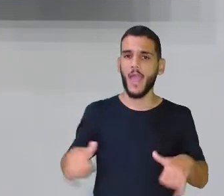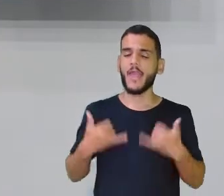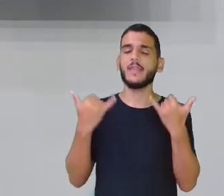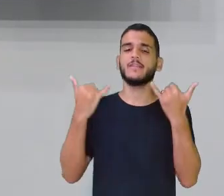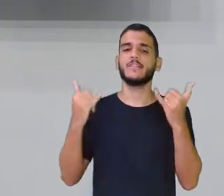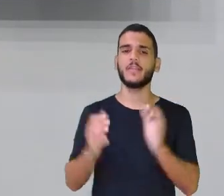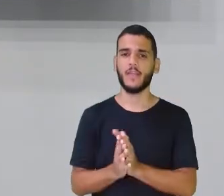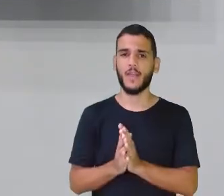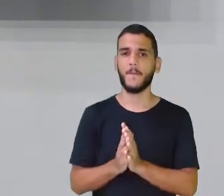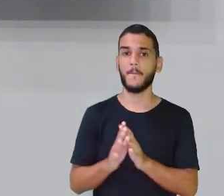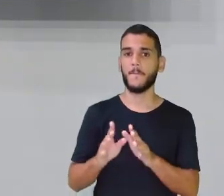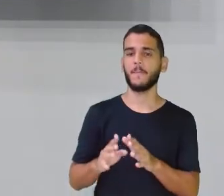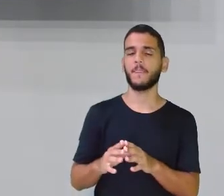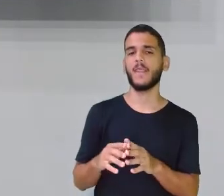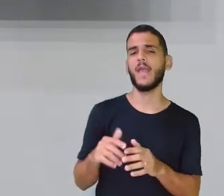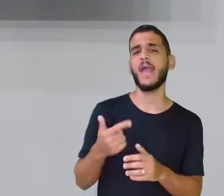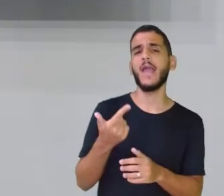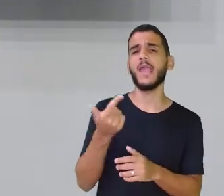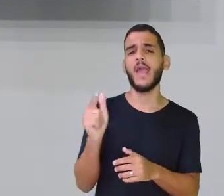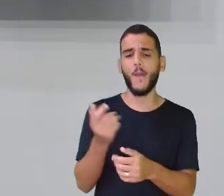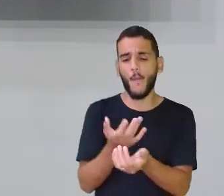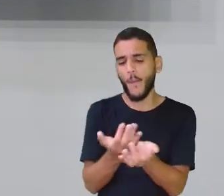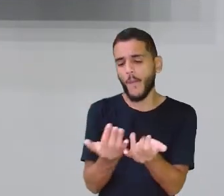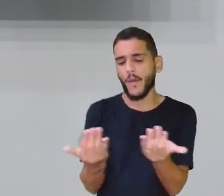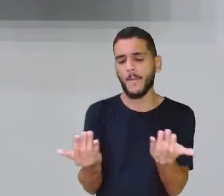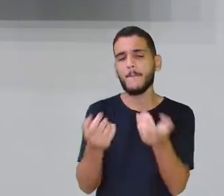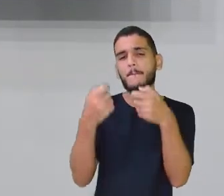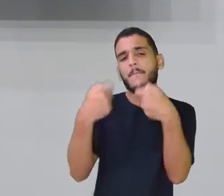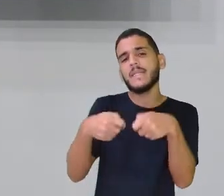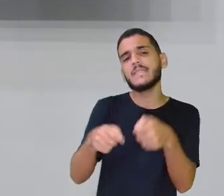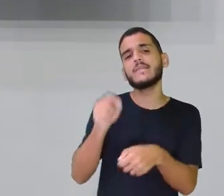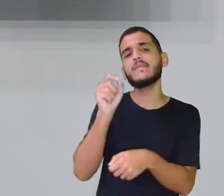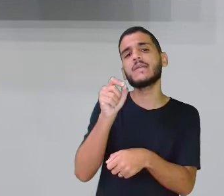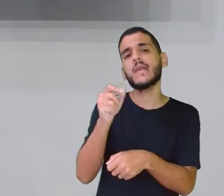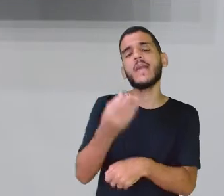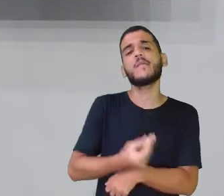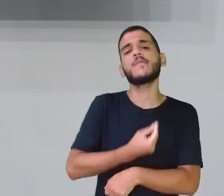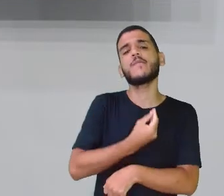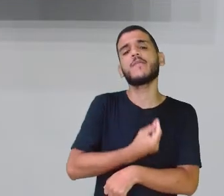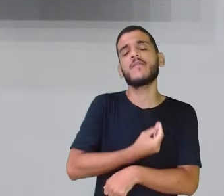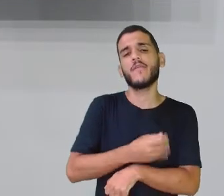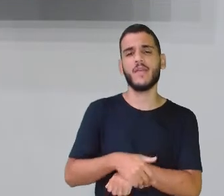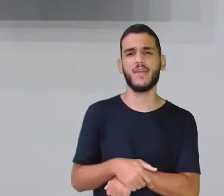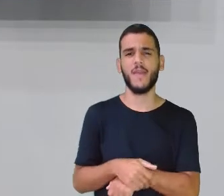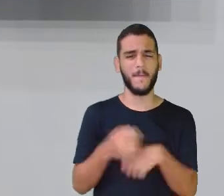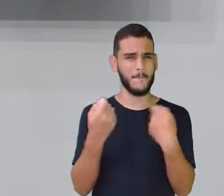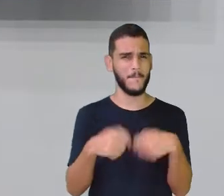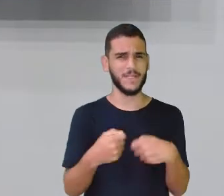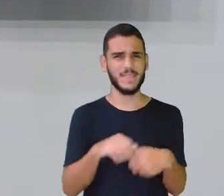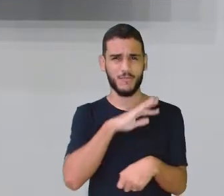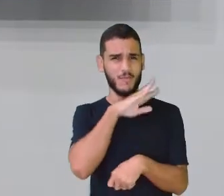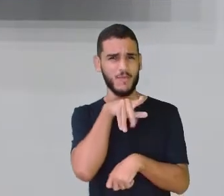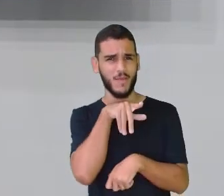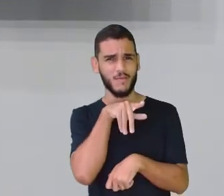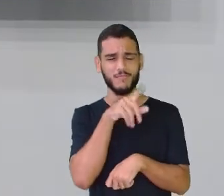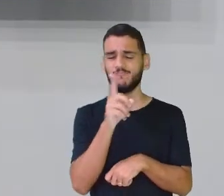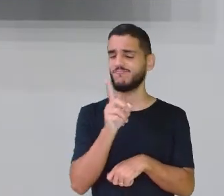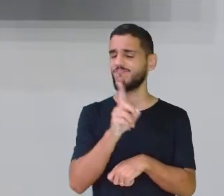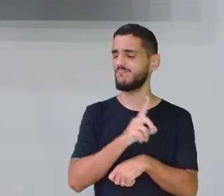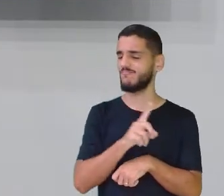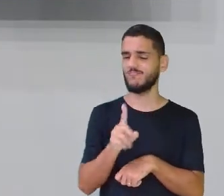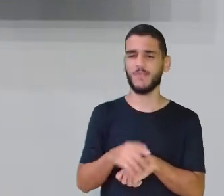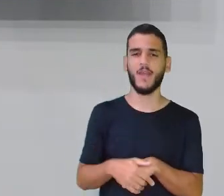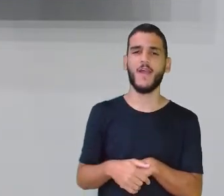grama, ela precisa do quê para sobreviver? Ela não precisa da ovelha. Ela vai precisar do quê? Ela